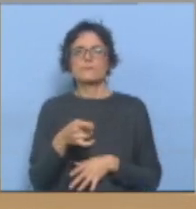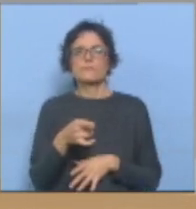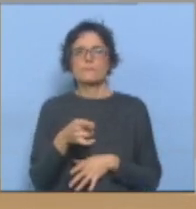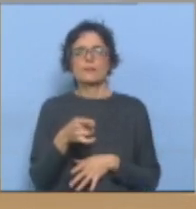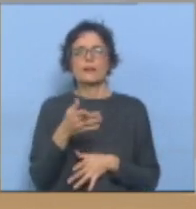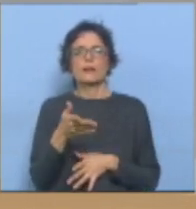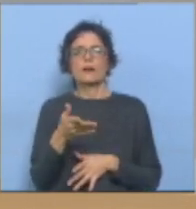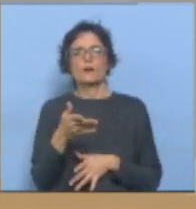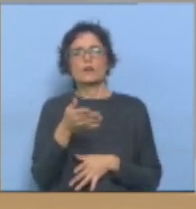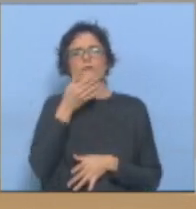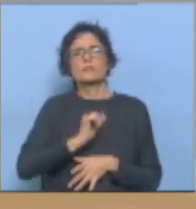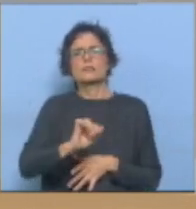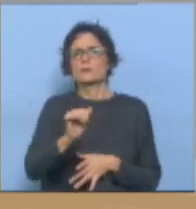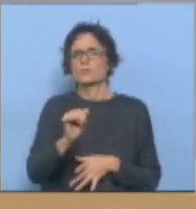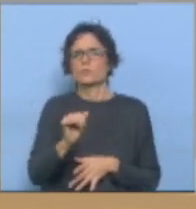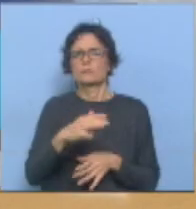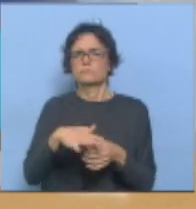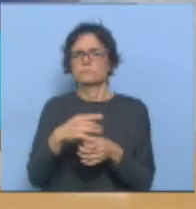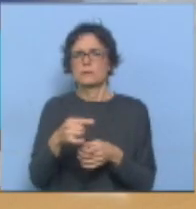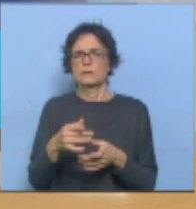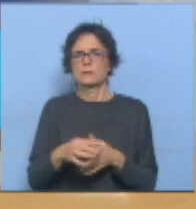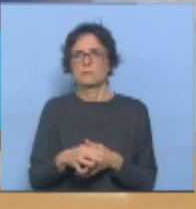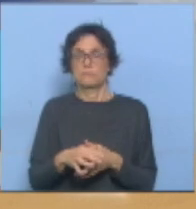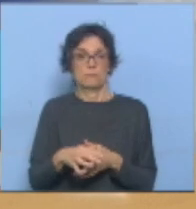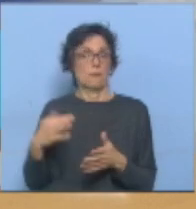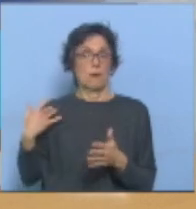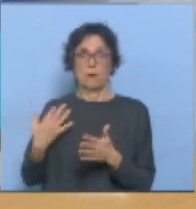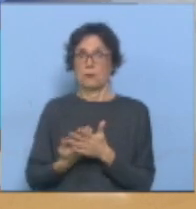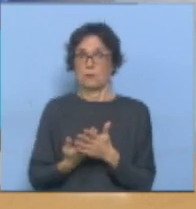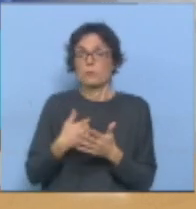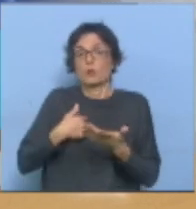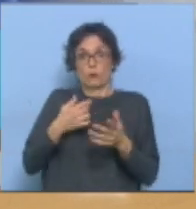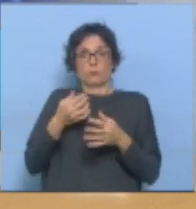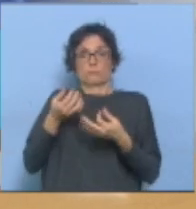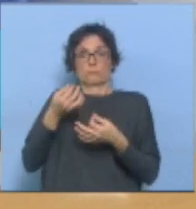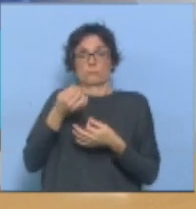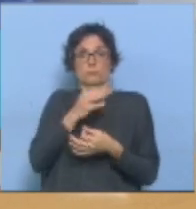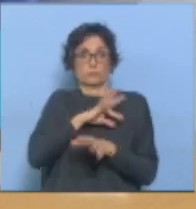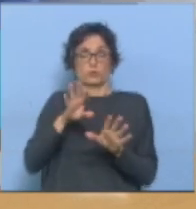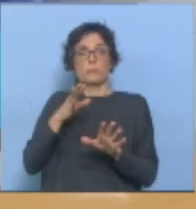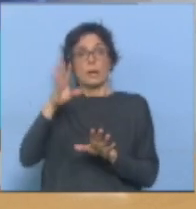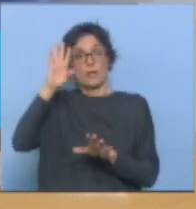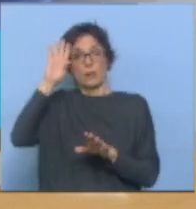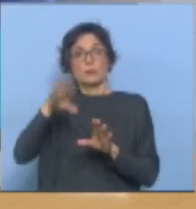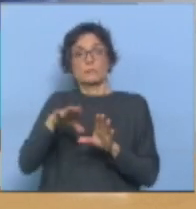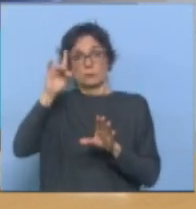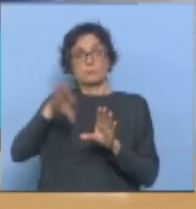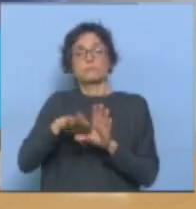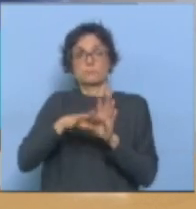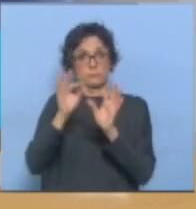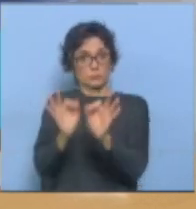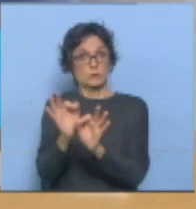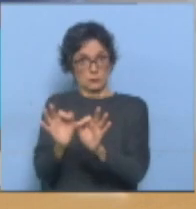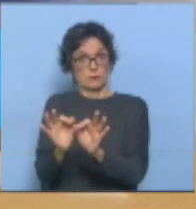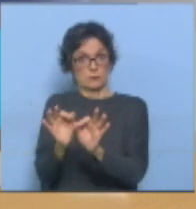casos relacionados... Nunca nenhum doente me pediu... Eu sou psiquiatra, não é? Sim. E, portanto, trabalho na área da saúde